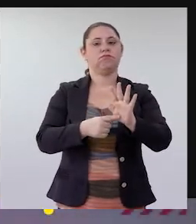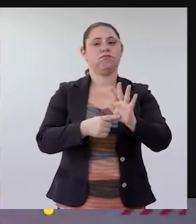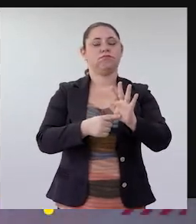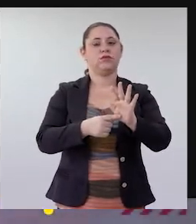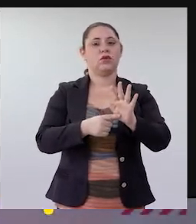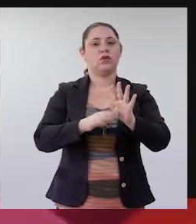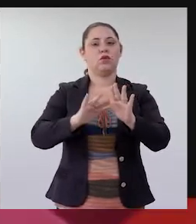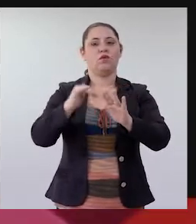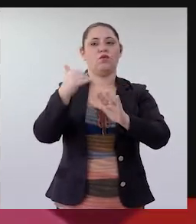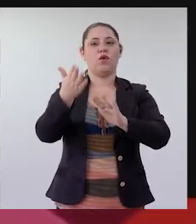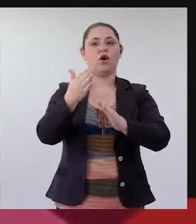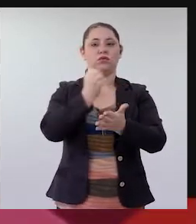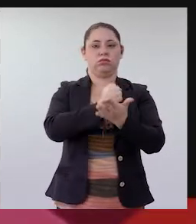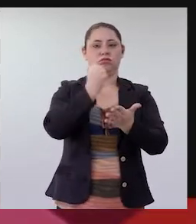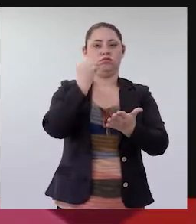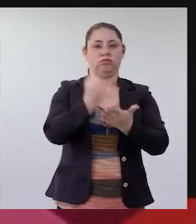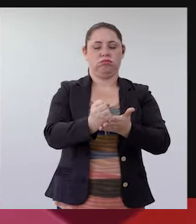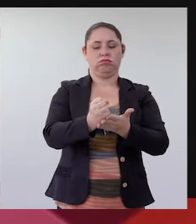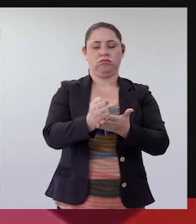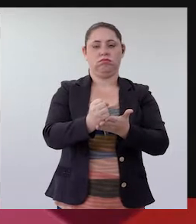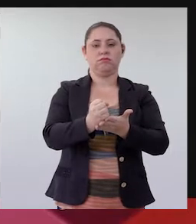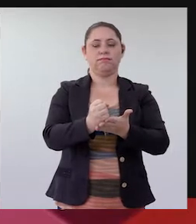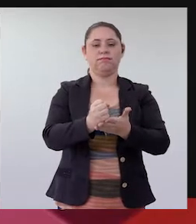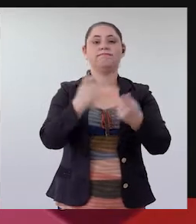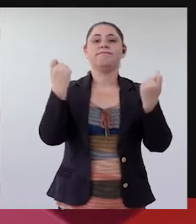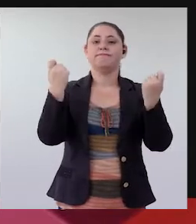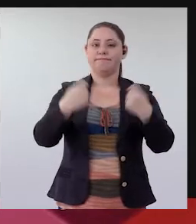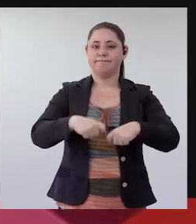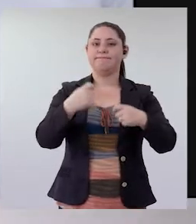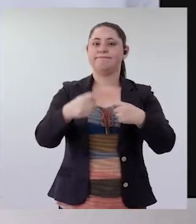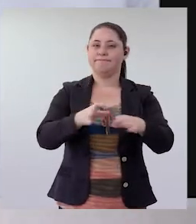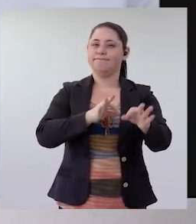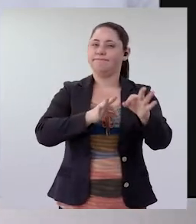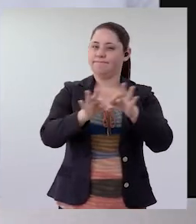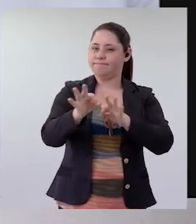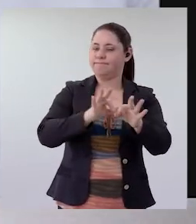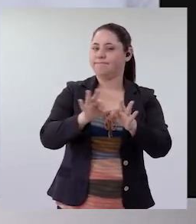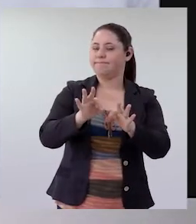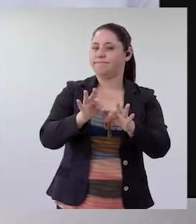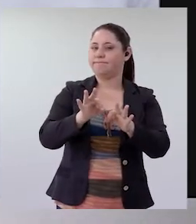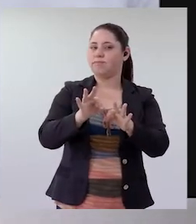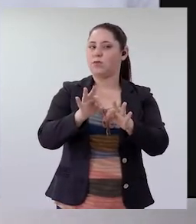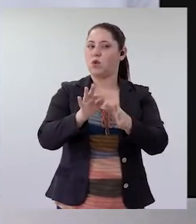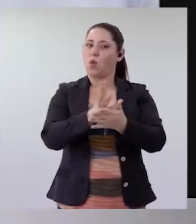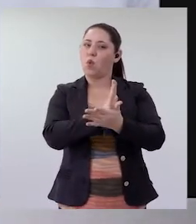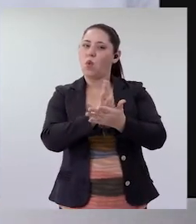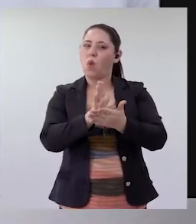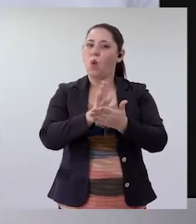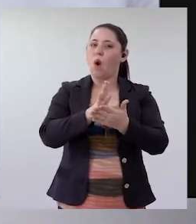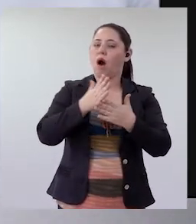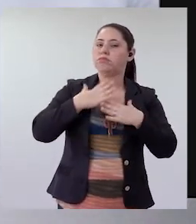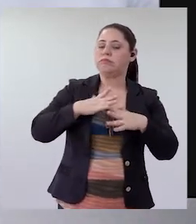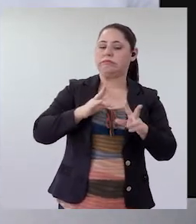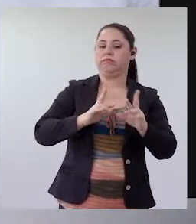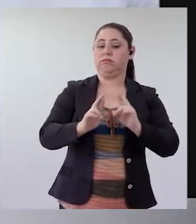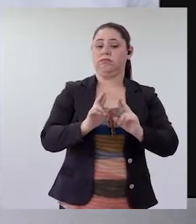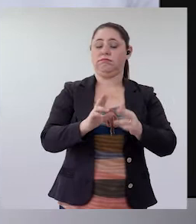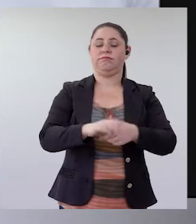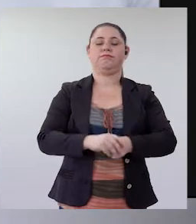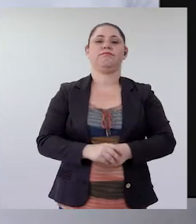divórcios extrajudiciais realizados nos cartórios. E daí a gente precisa tratar com uma certa ponderação, com uma certa